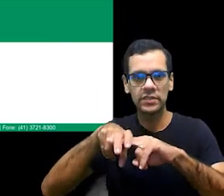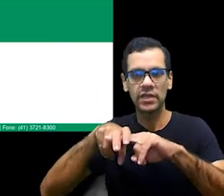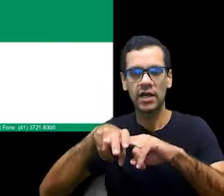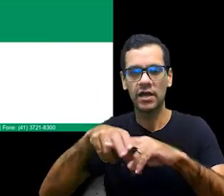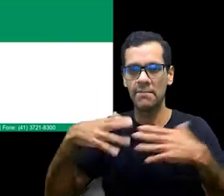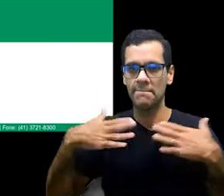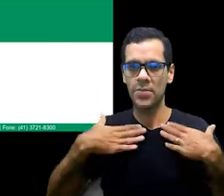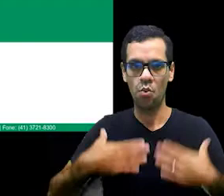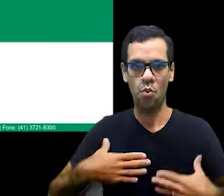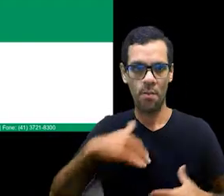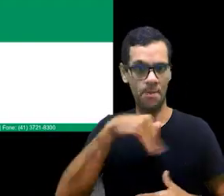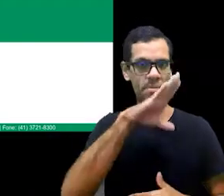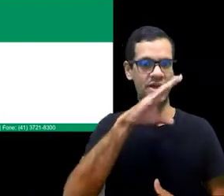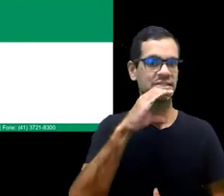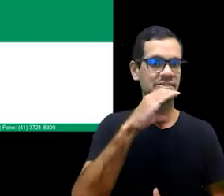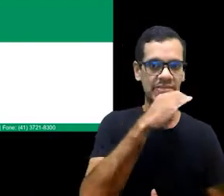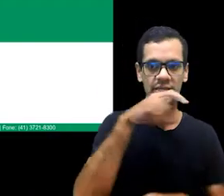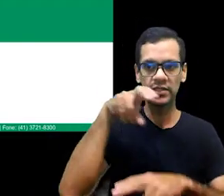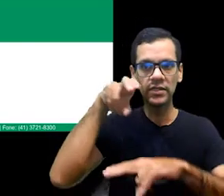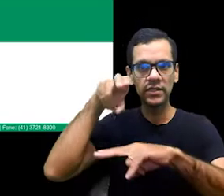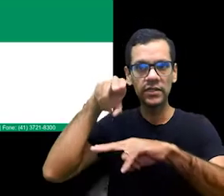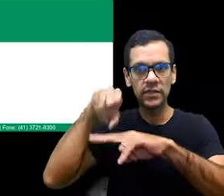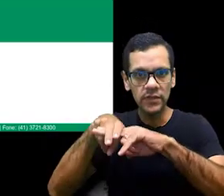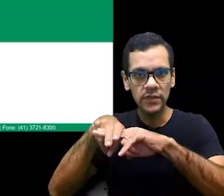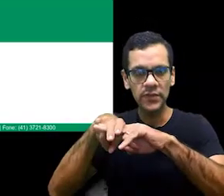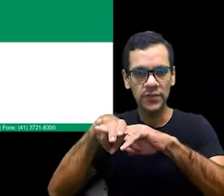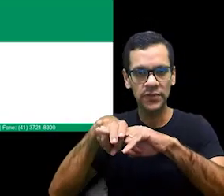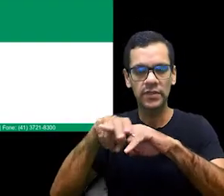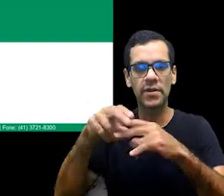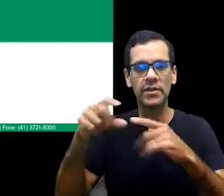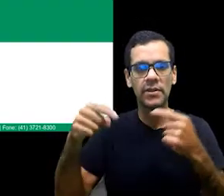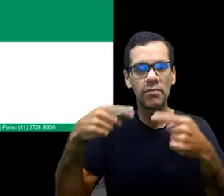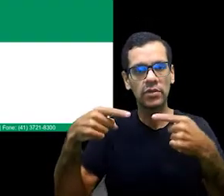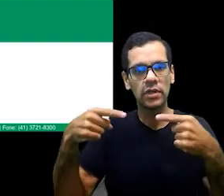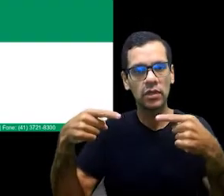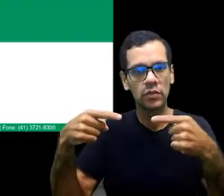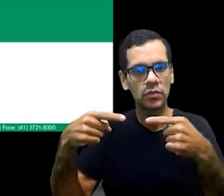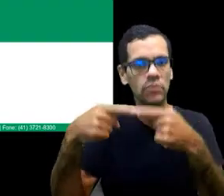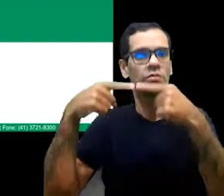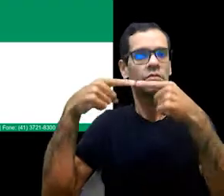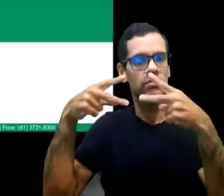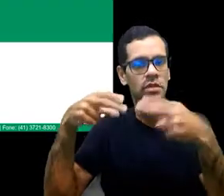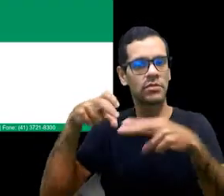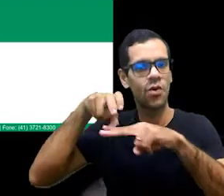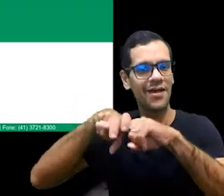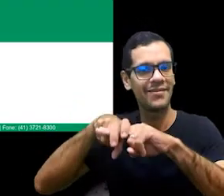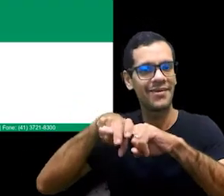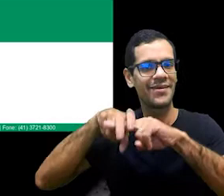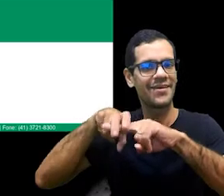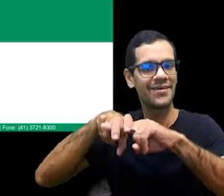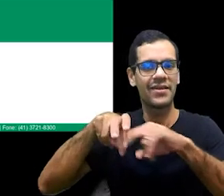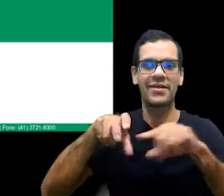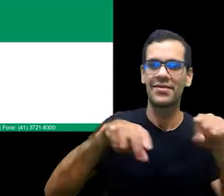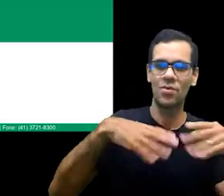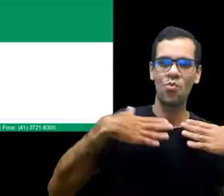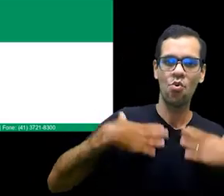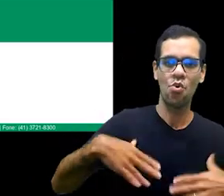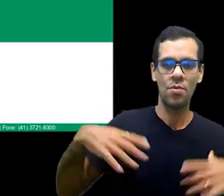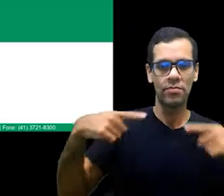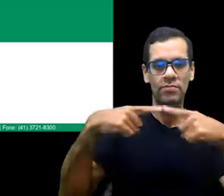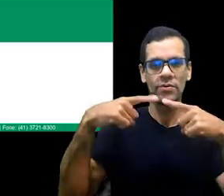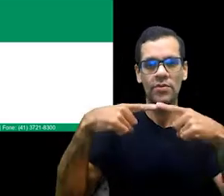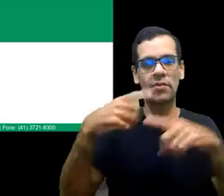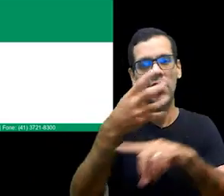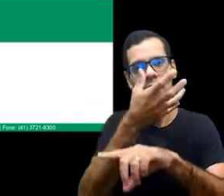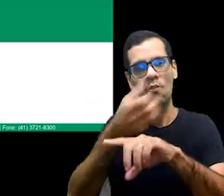nós nos sentamos sobre uma cadeira e a cadeira se esquenta, ela se aquece. Por quê? Porque o nosso corpo fornece calor para a